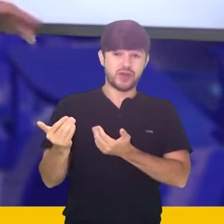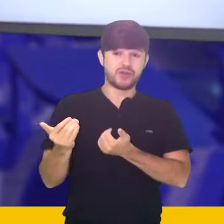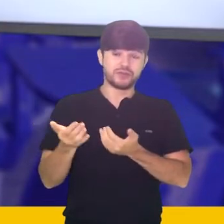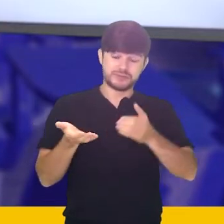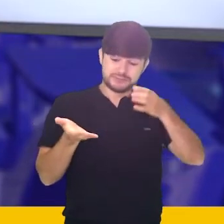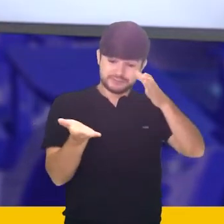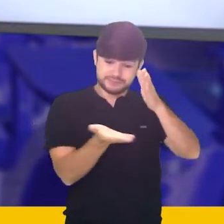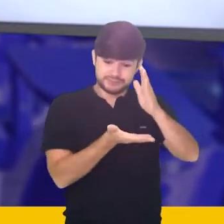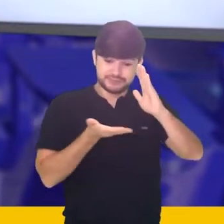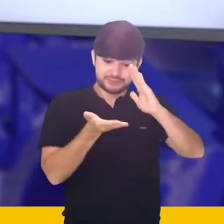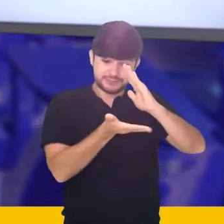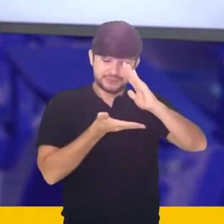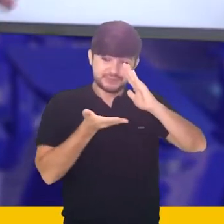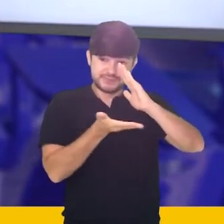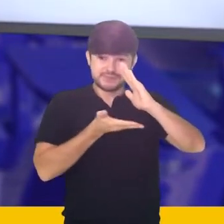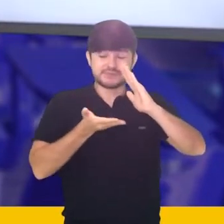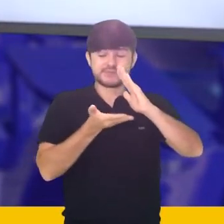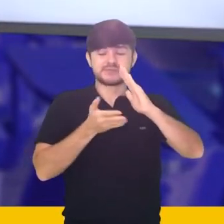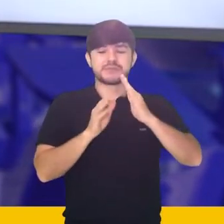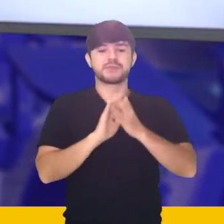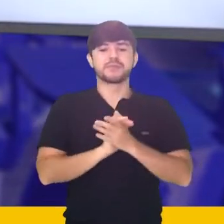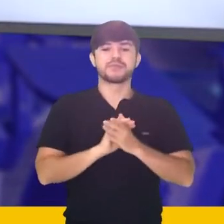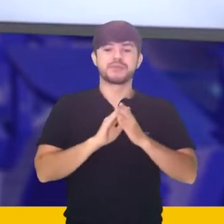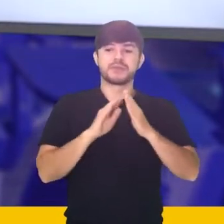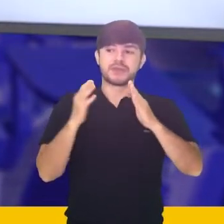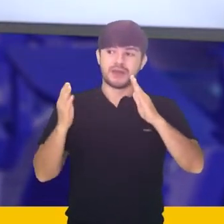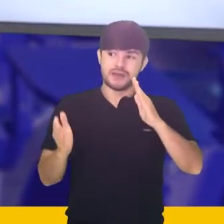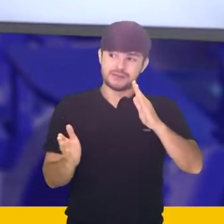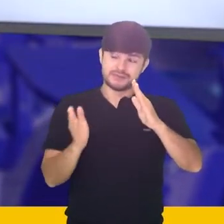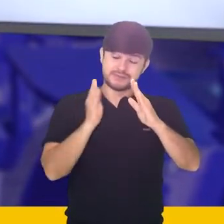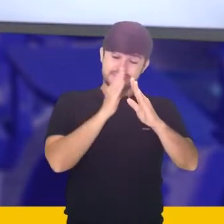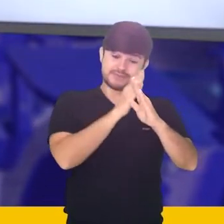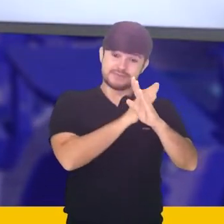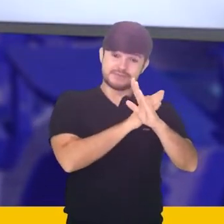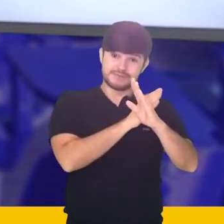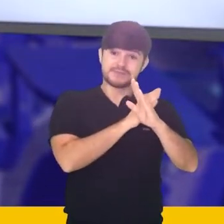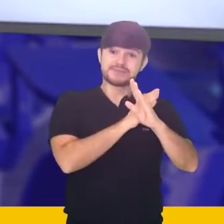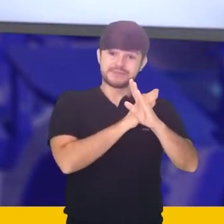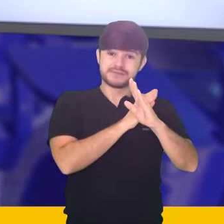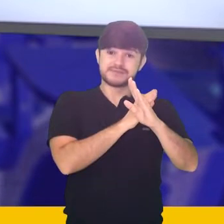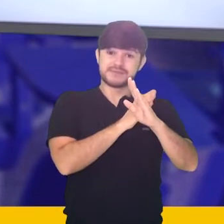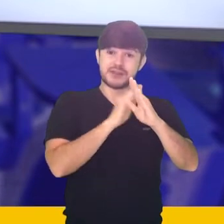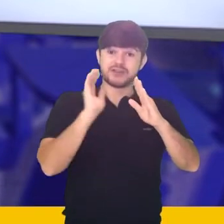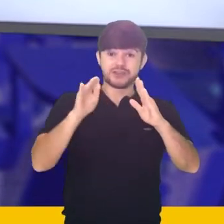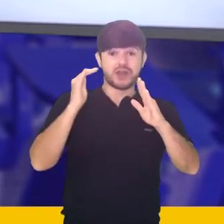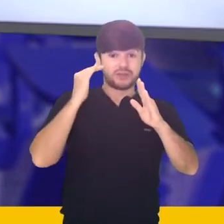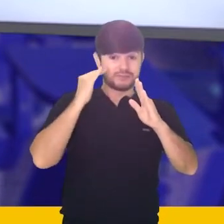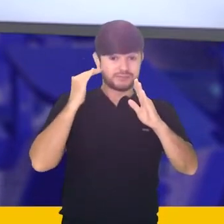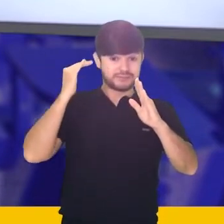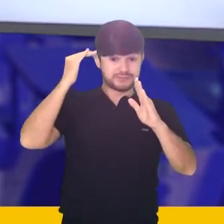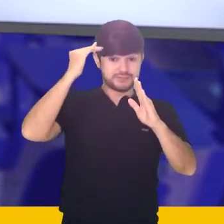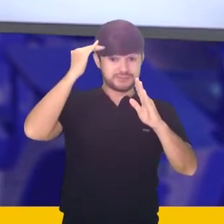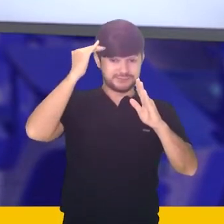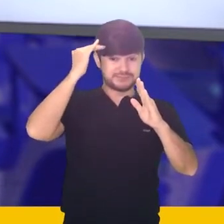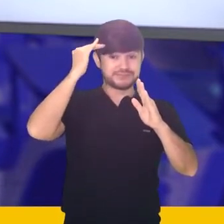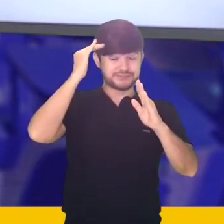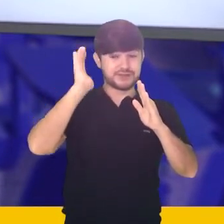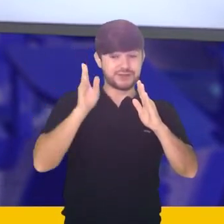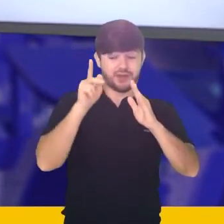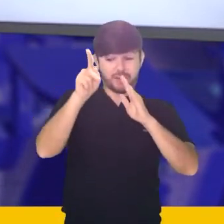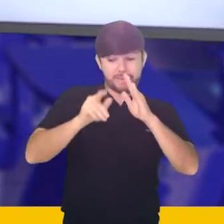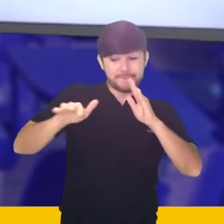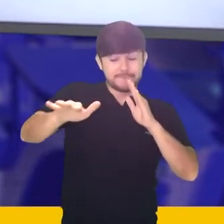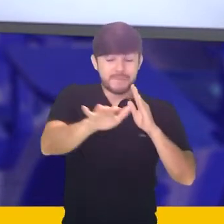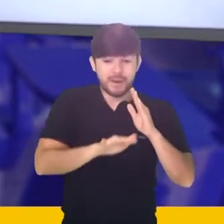nossos jovens que compõem a base da pirâmide. Do lado de cá o corpo, população adulta, né? A população que